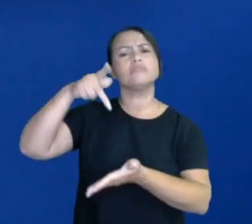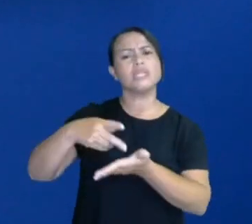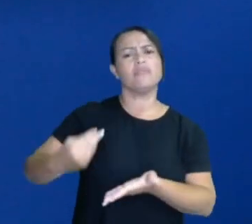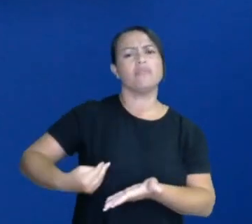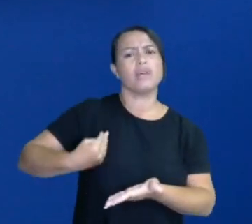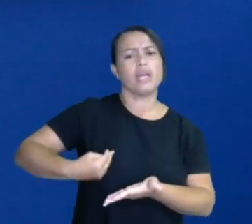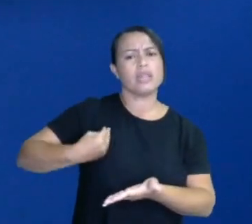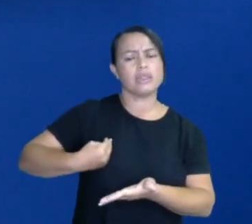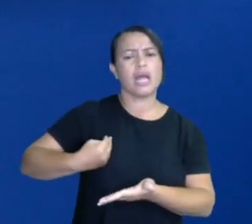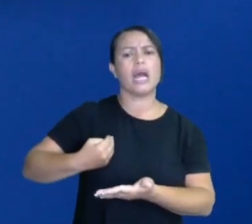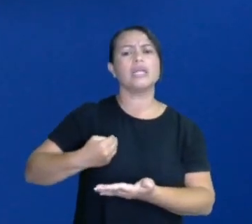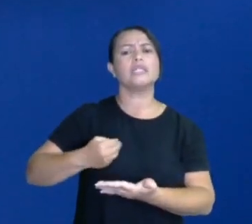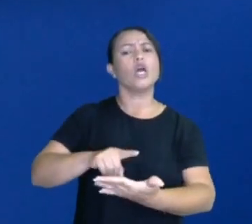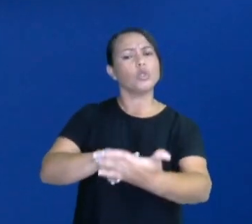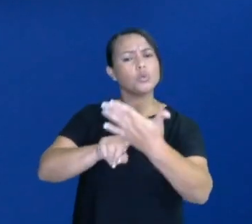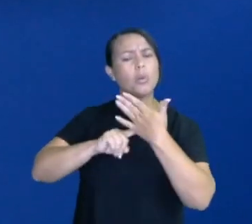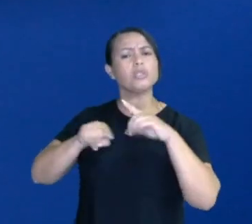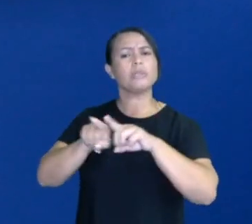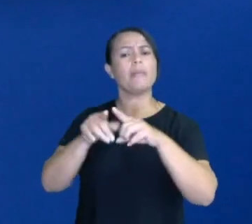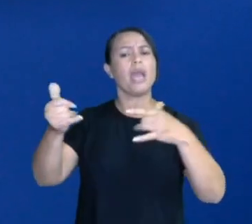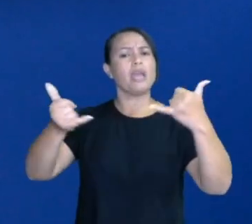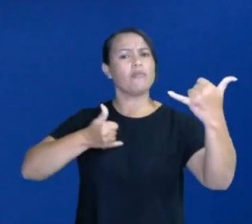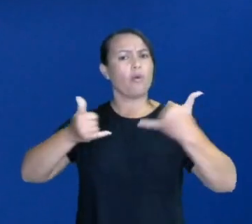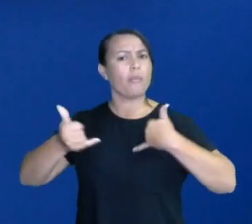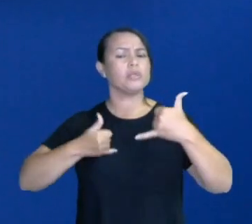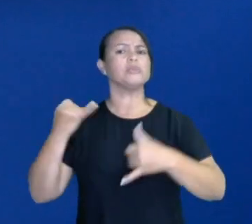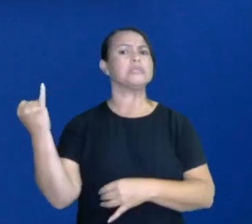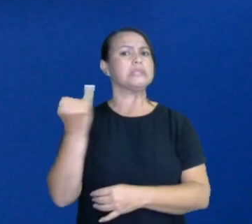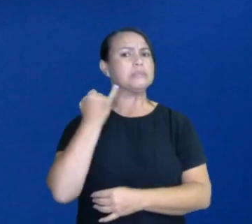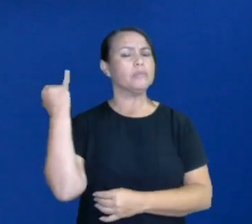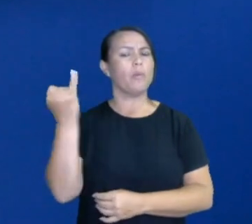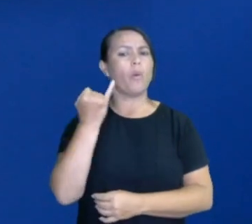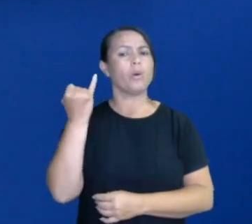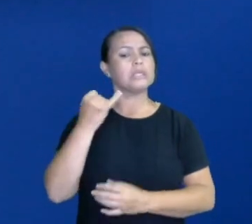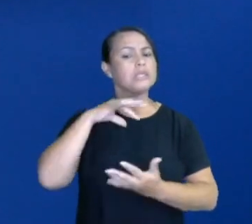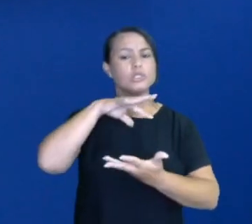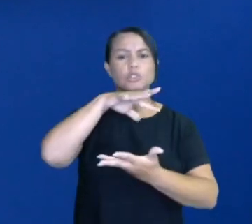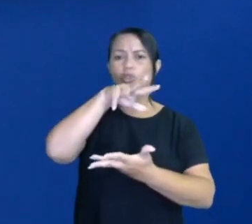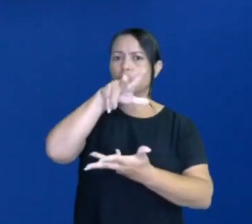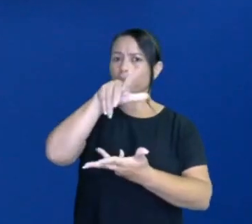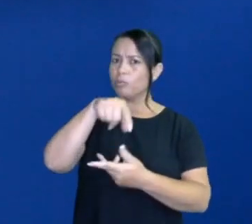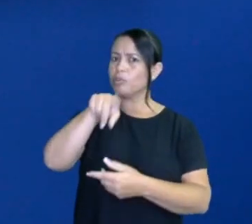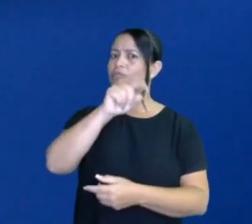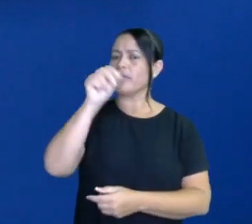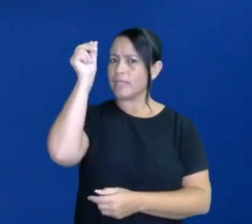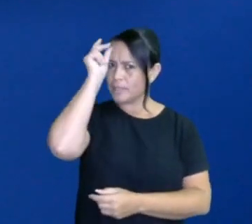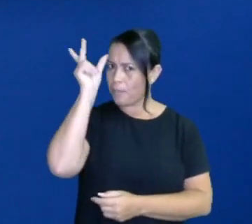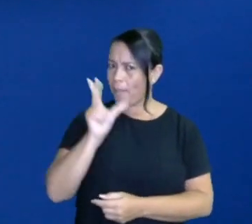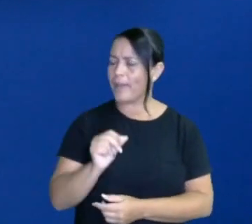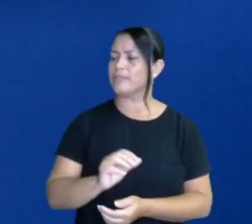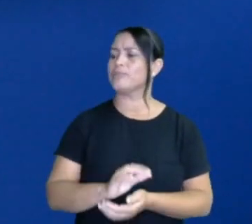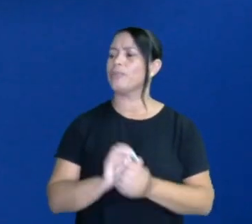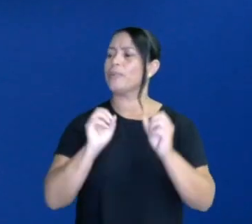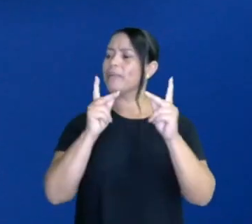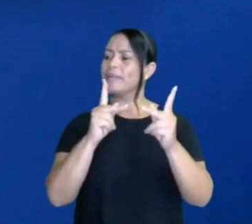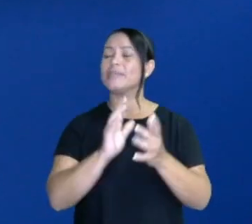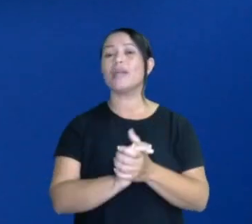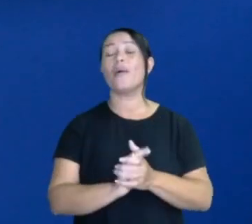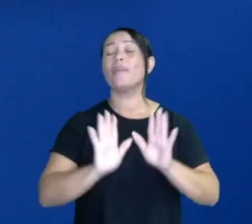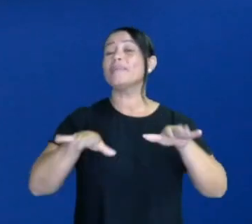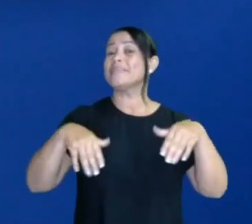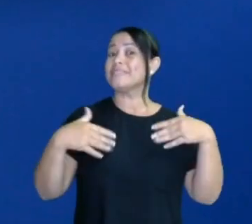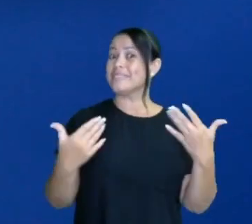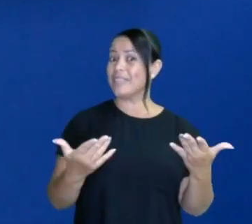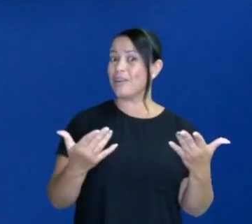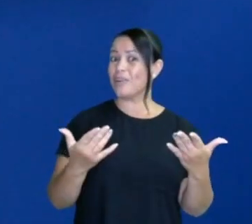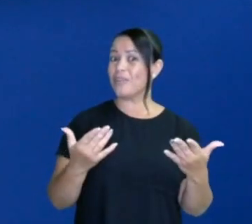certo? Nos apresentam informações valiosas sobre o planeta. Então, fiquem atentos a essas questões, tá certo?